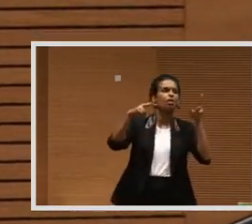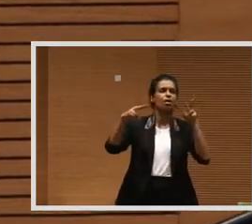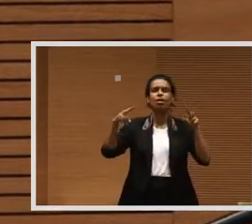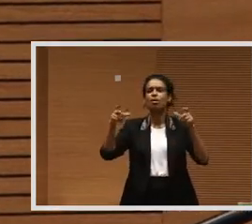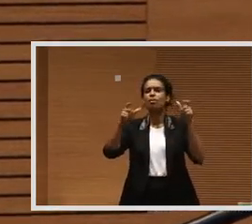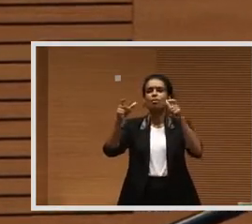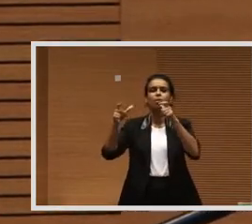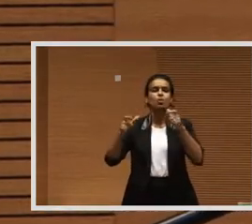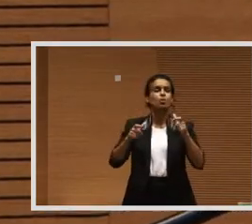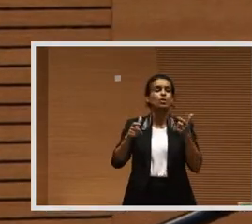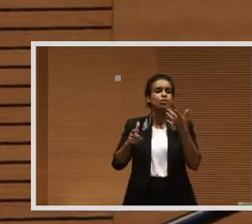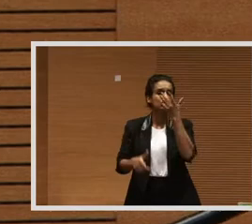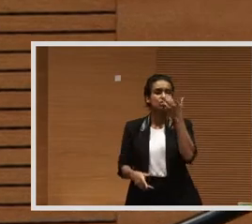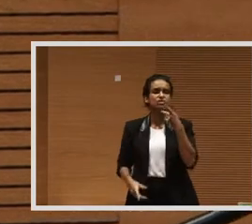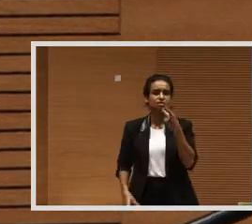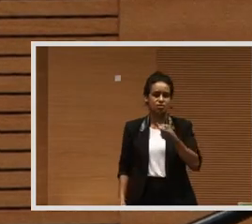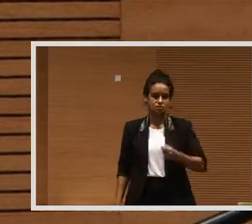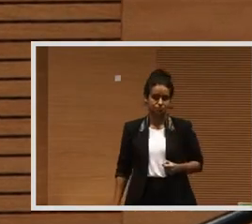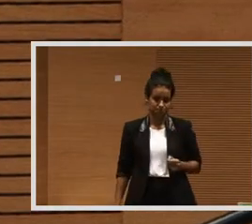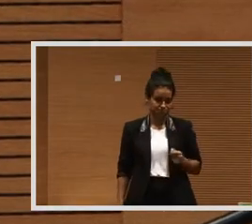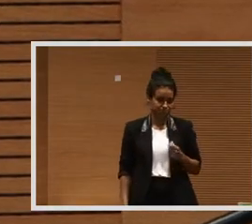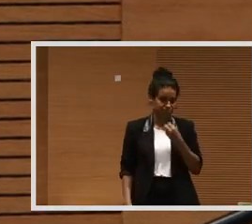eu...